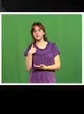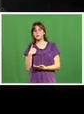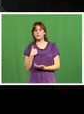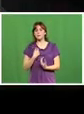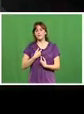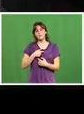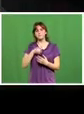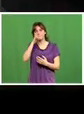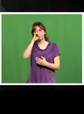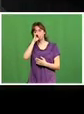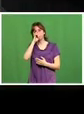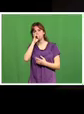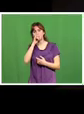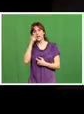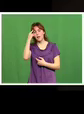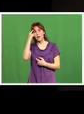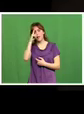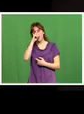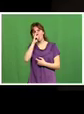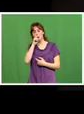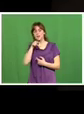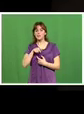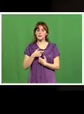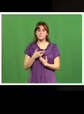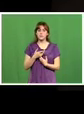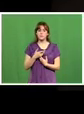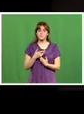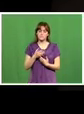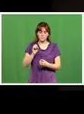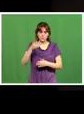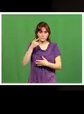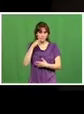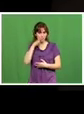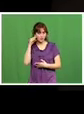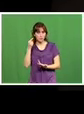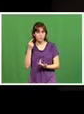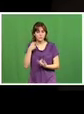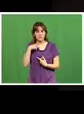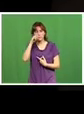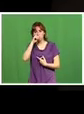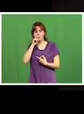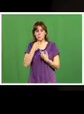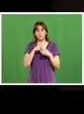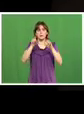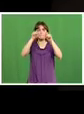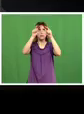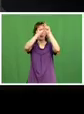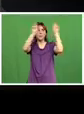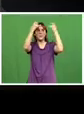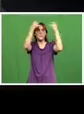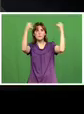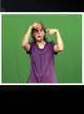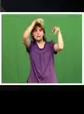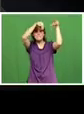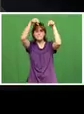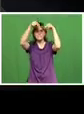também memórias, principalmente os adultos, de coisas desde os estendais, desde a